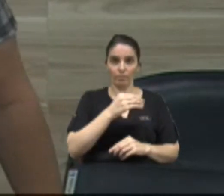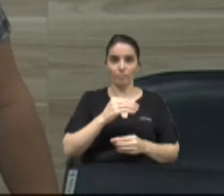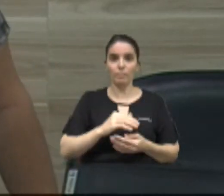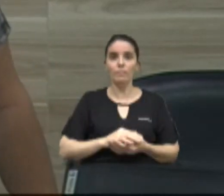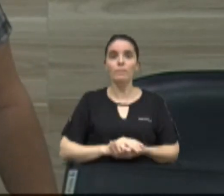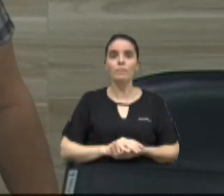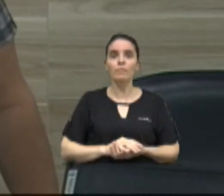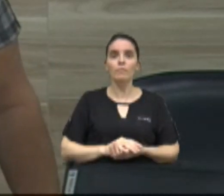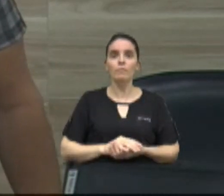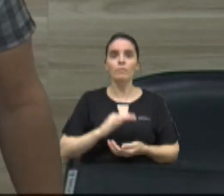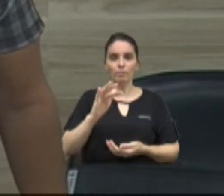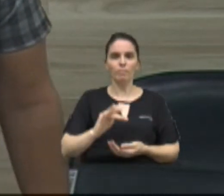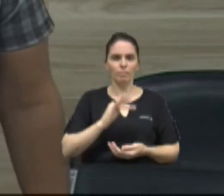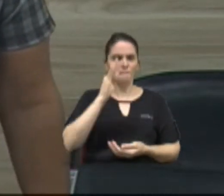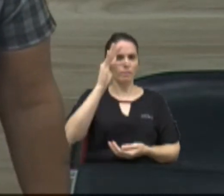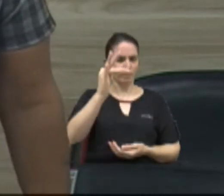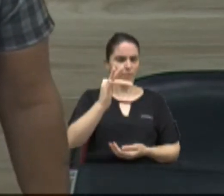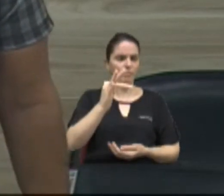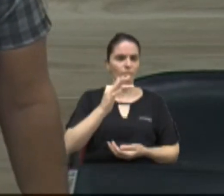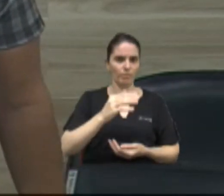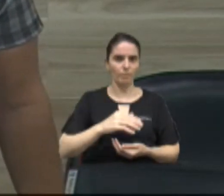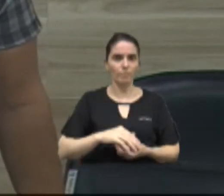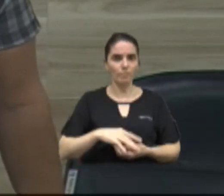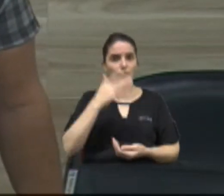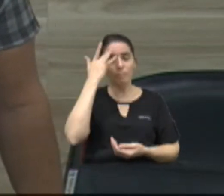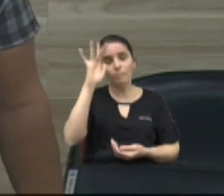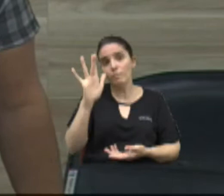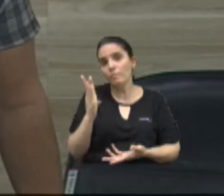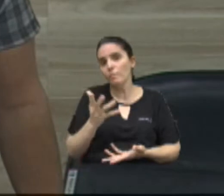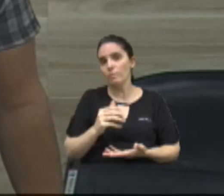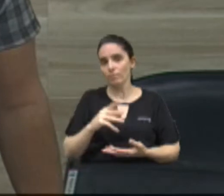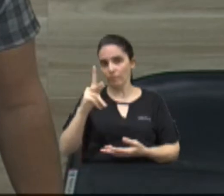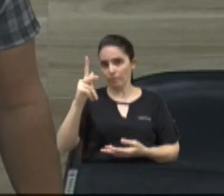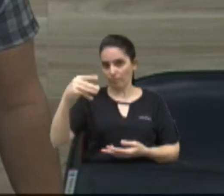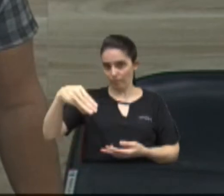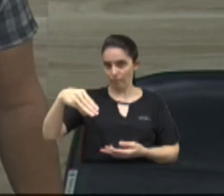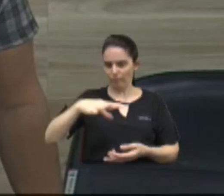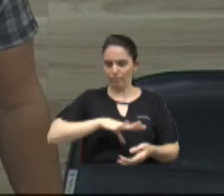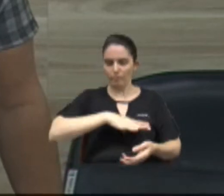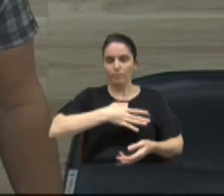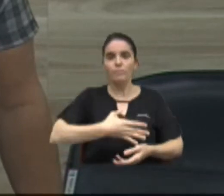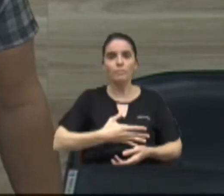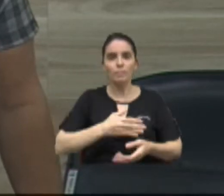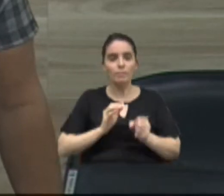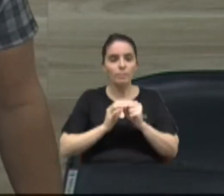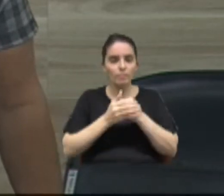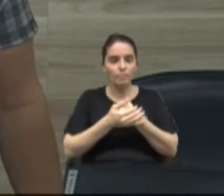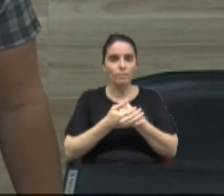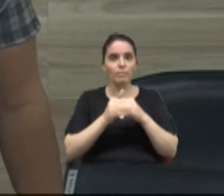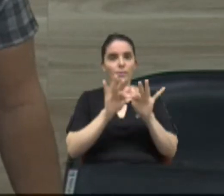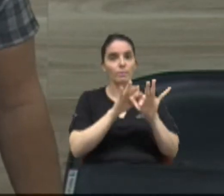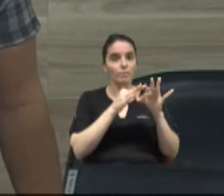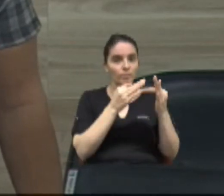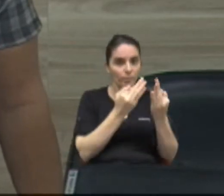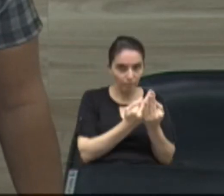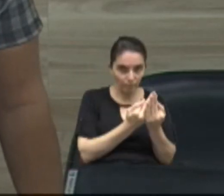ter muita bravura. E vocês defendem as nossas famílias